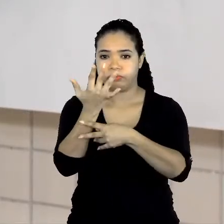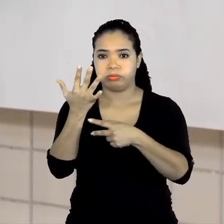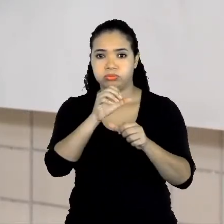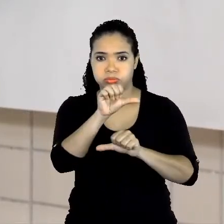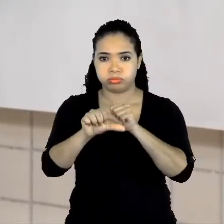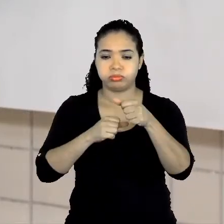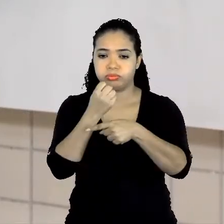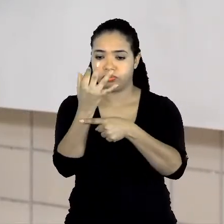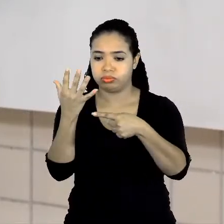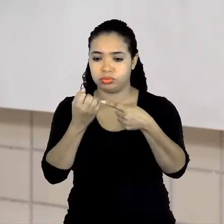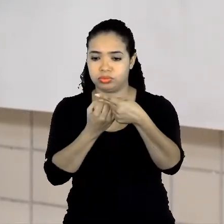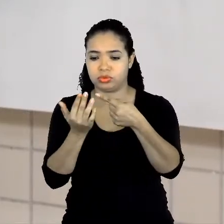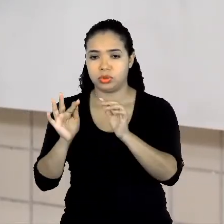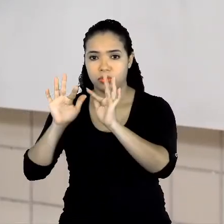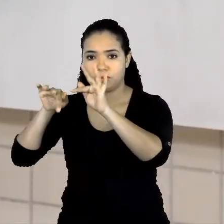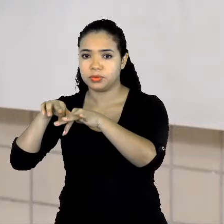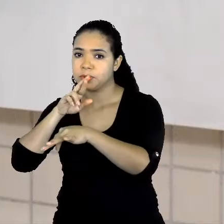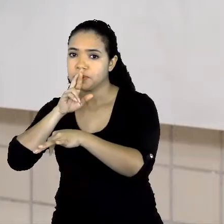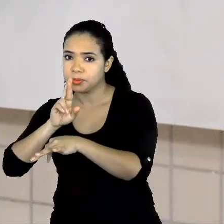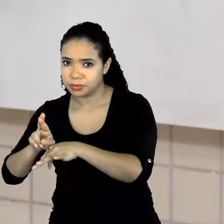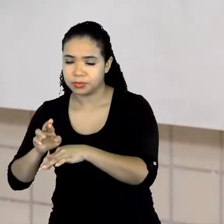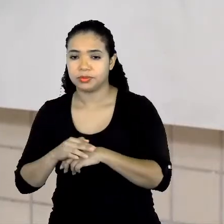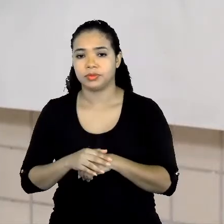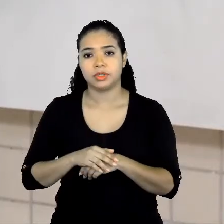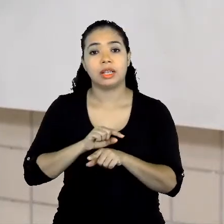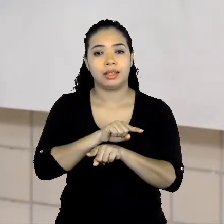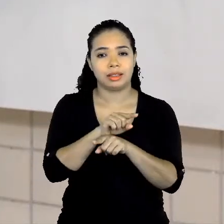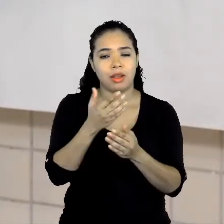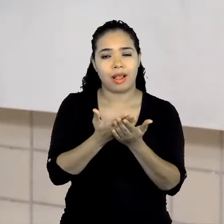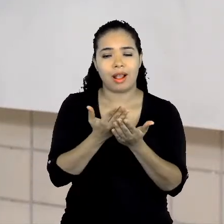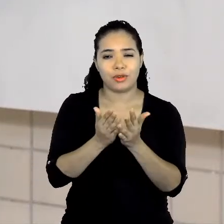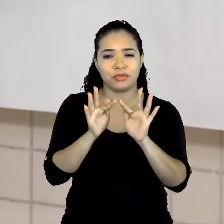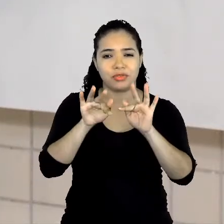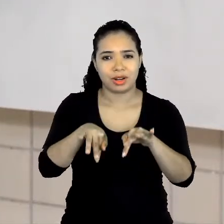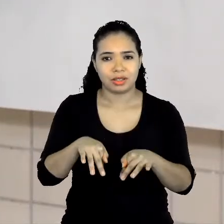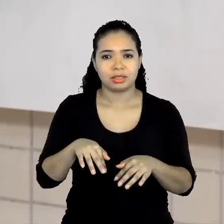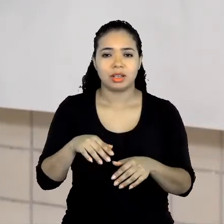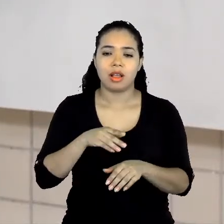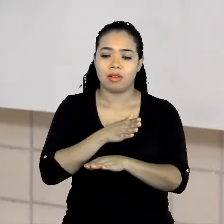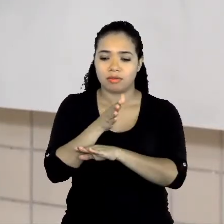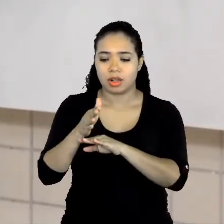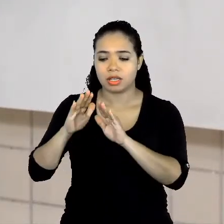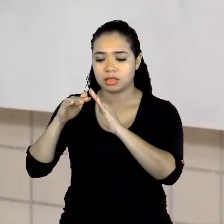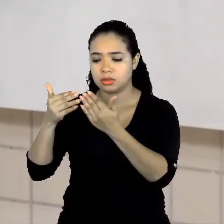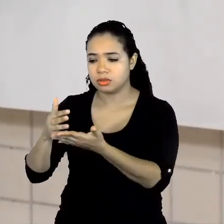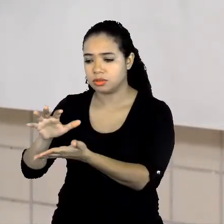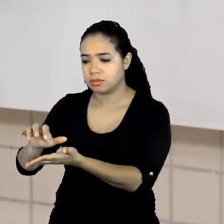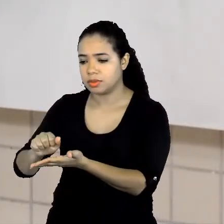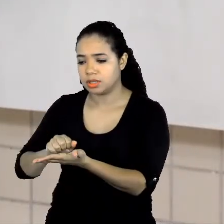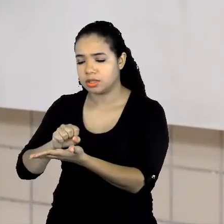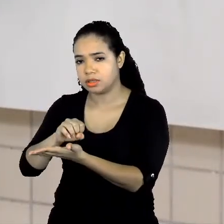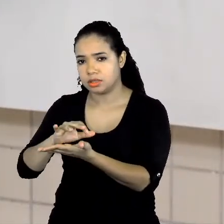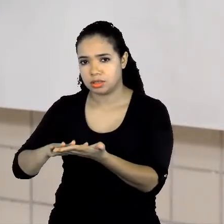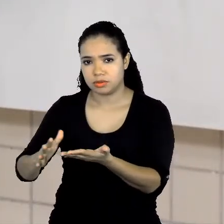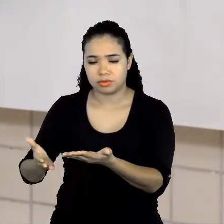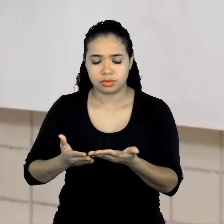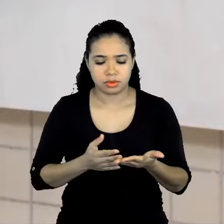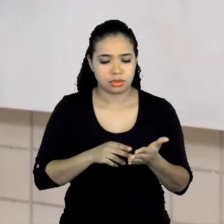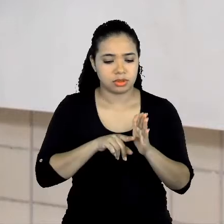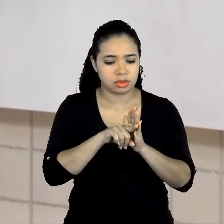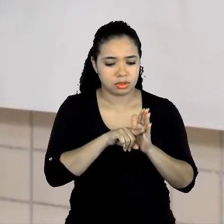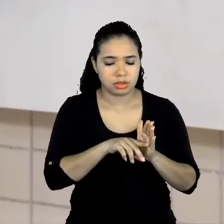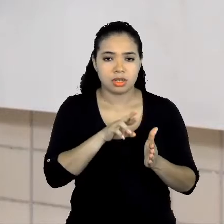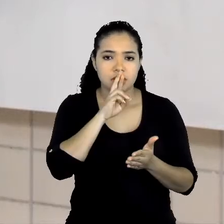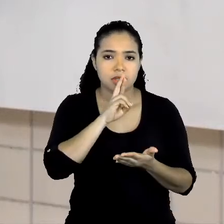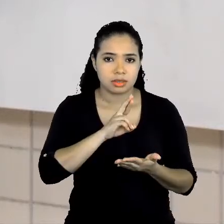quero que você refaça as atividades, faça bastante. Vá até a sua escola, pega seu bloco de atividades,